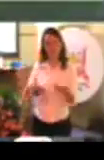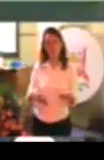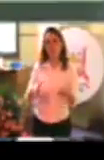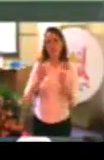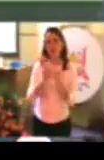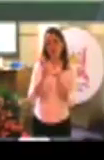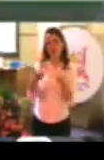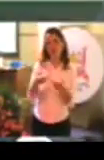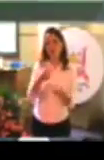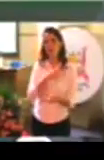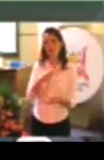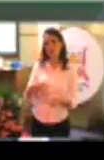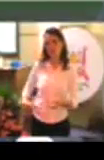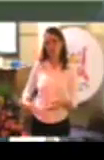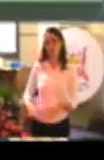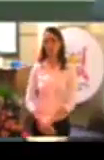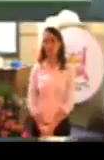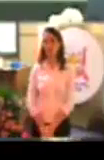atividades da Câmara de Vereadores.